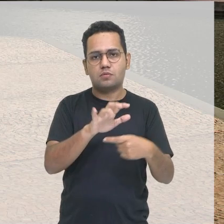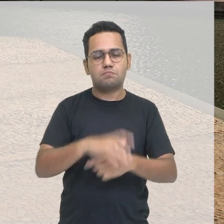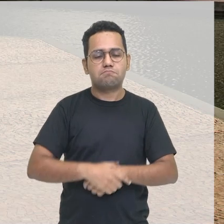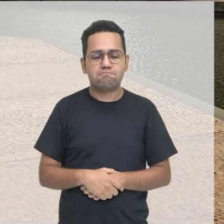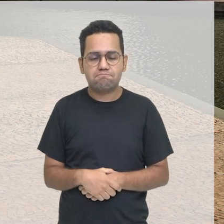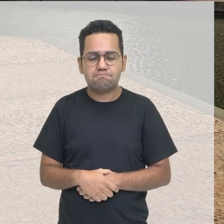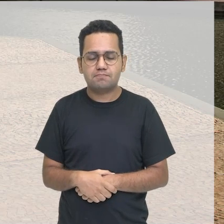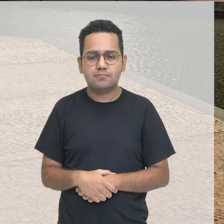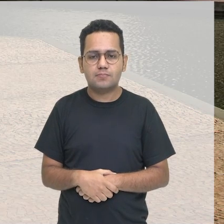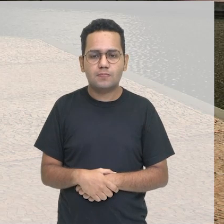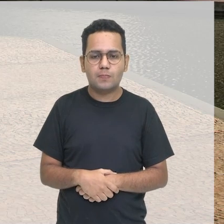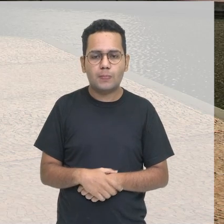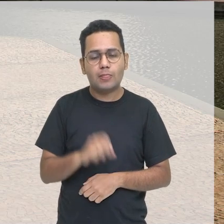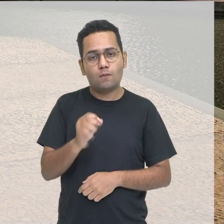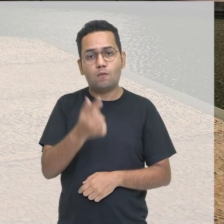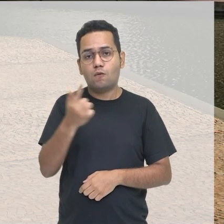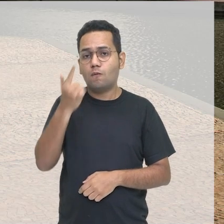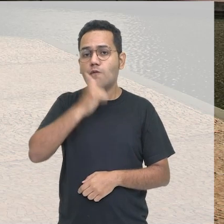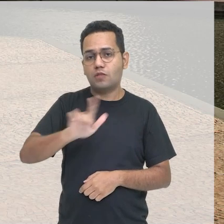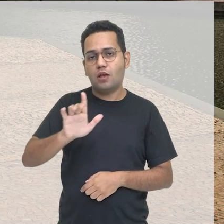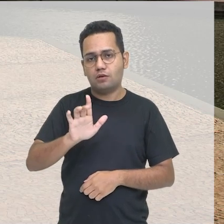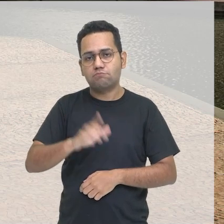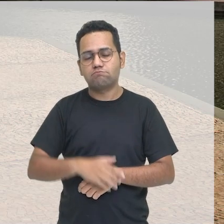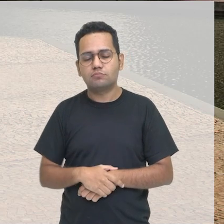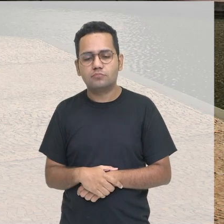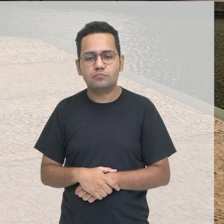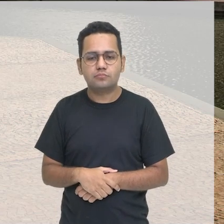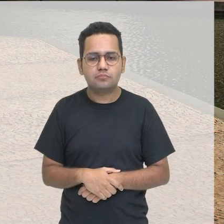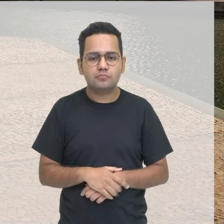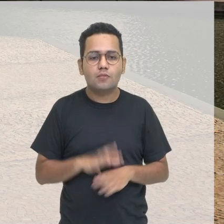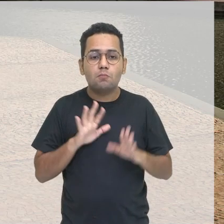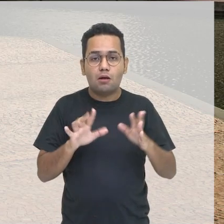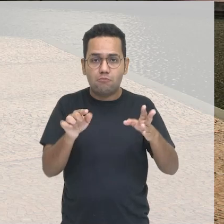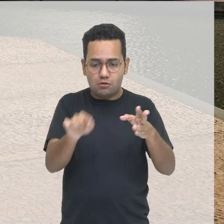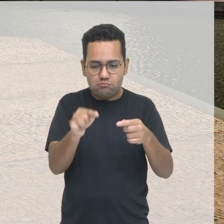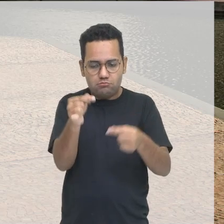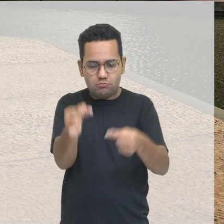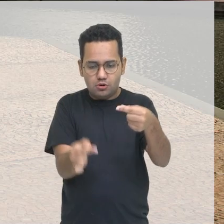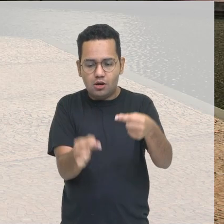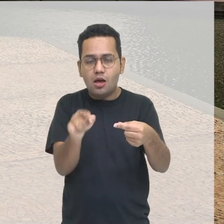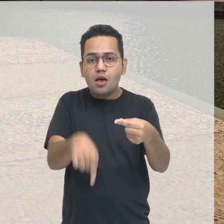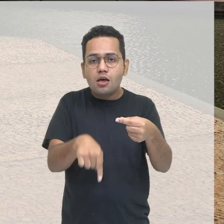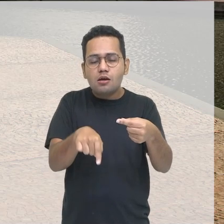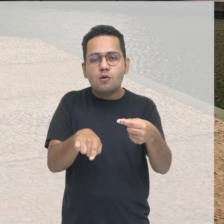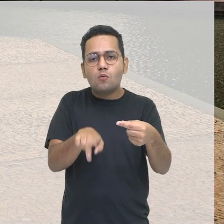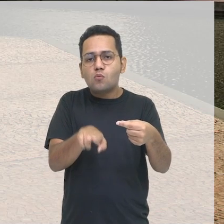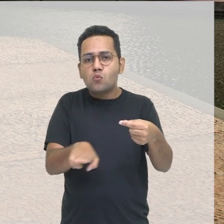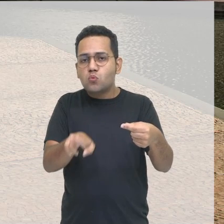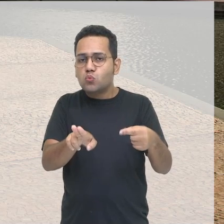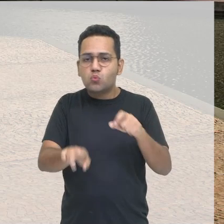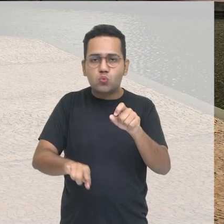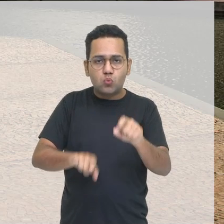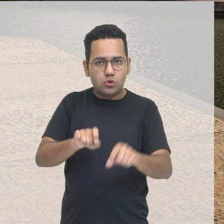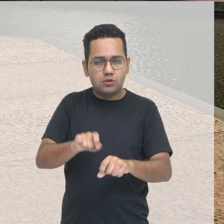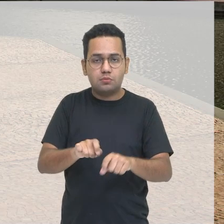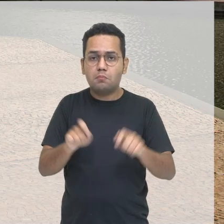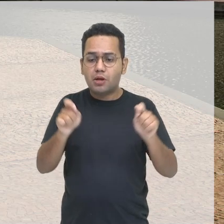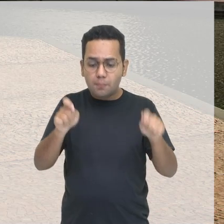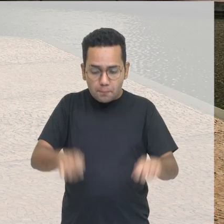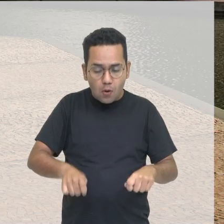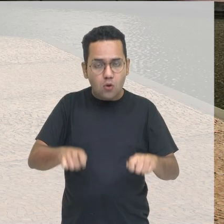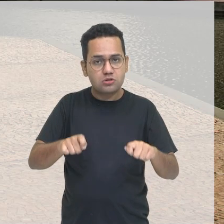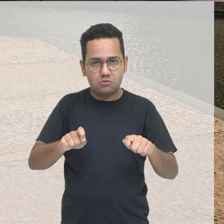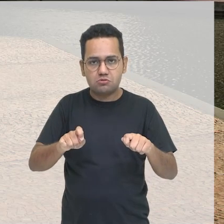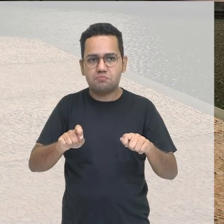né, a política, ela é um mecanismo que você vai se utilizar para, a partir dela, exercer o